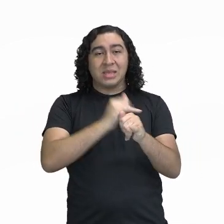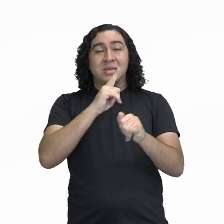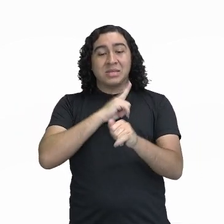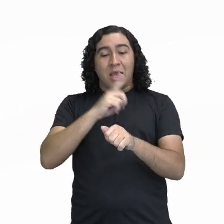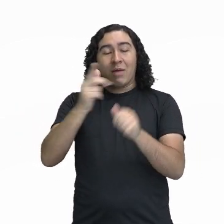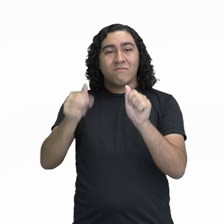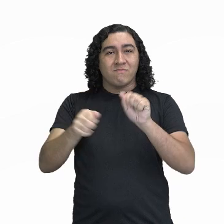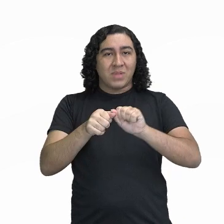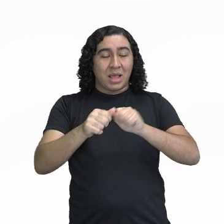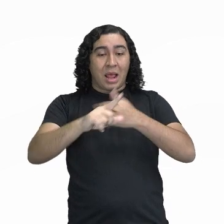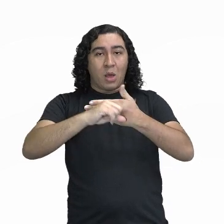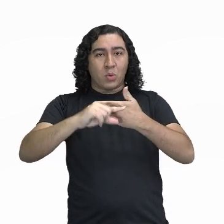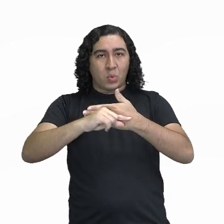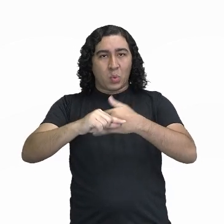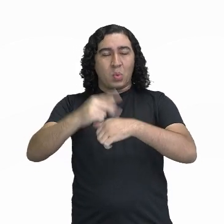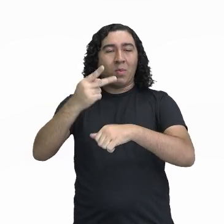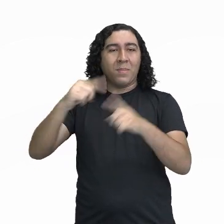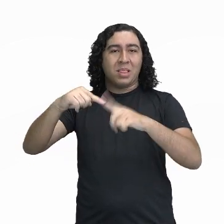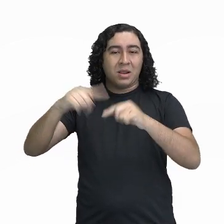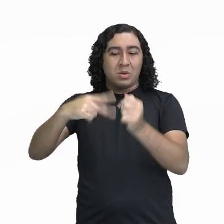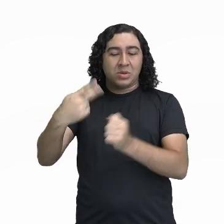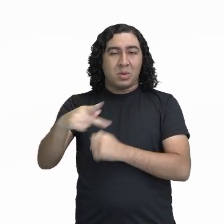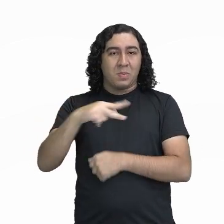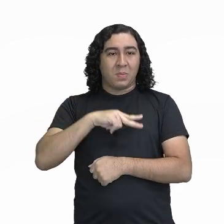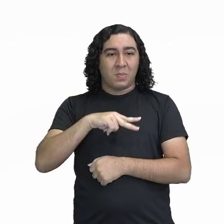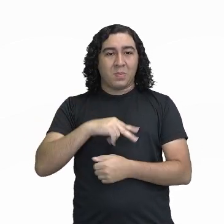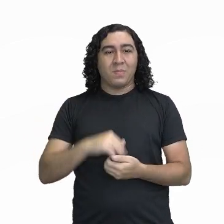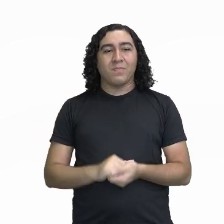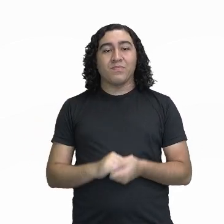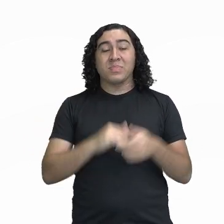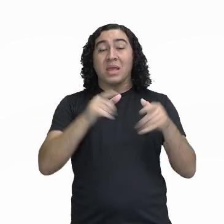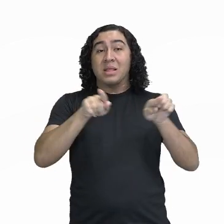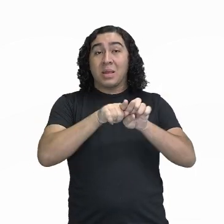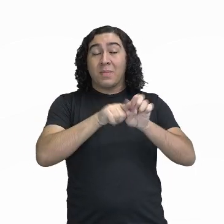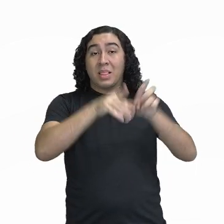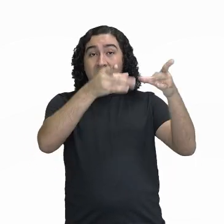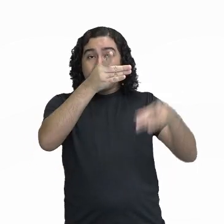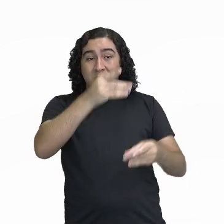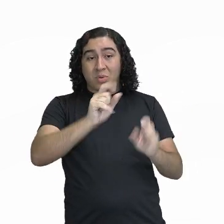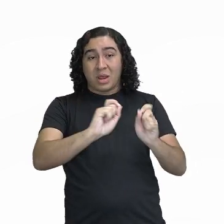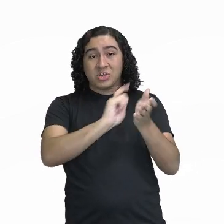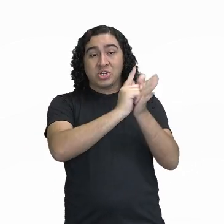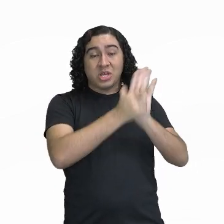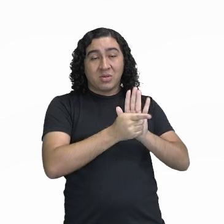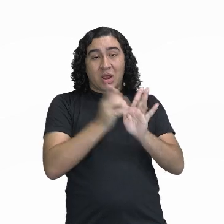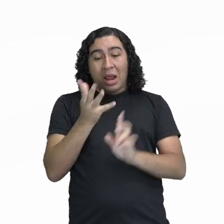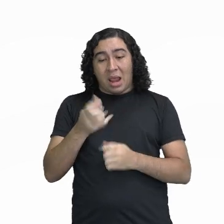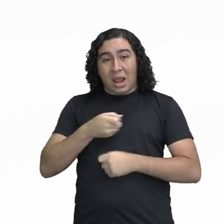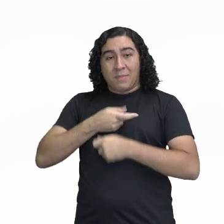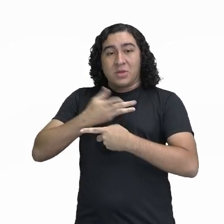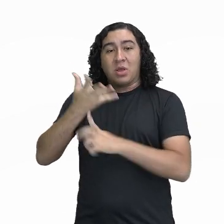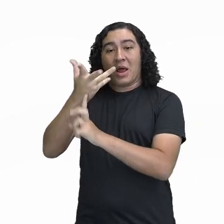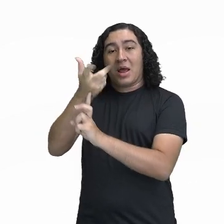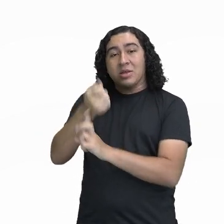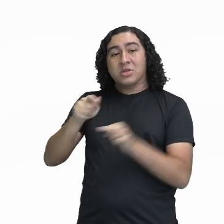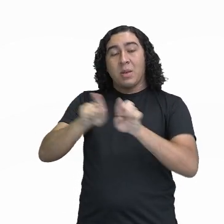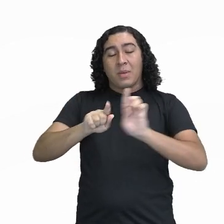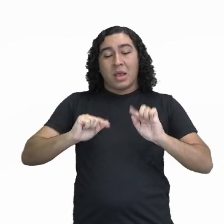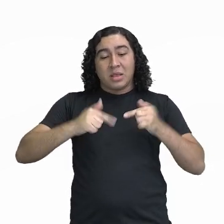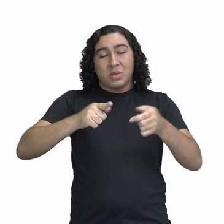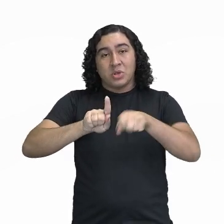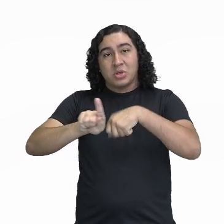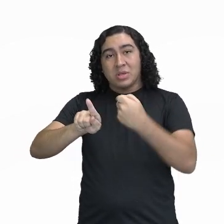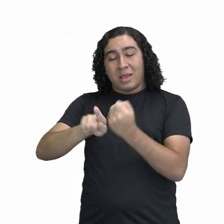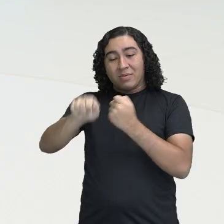autorais e colaborativas, como detalhamento, gêneros e estilos artísticos e suas práticas nas interações sociais